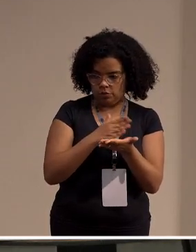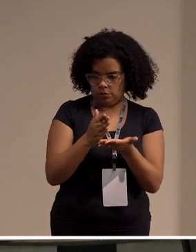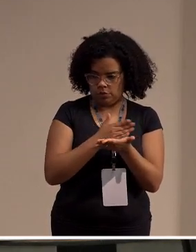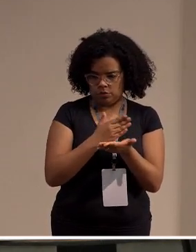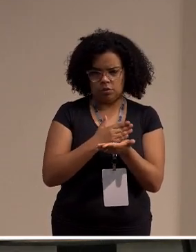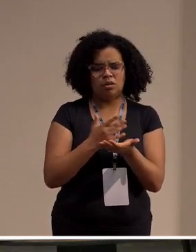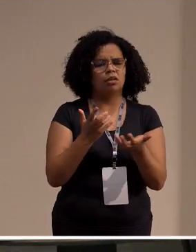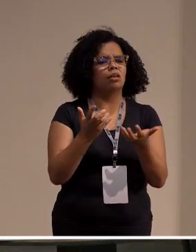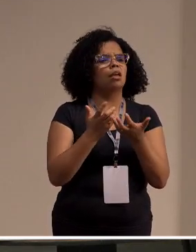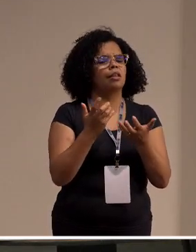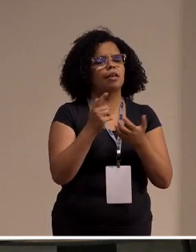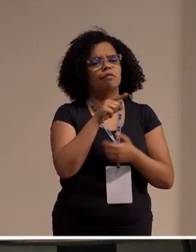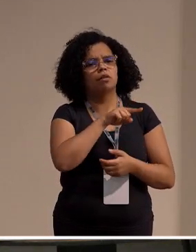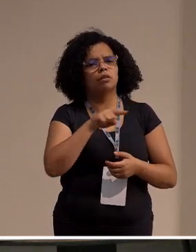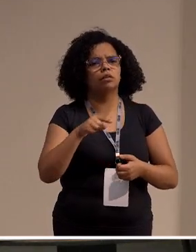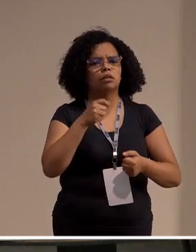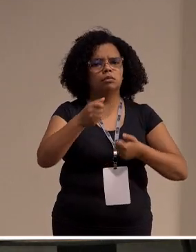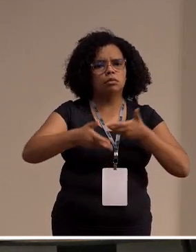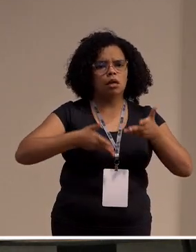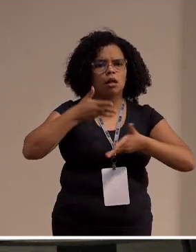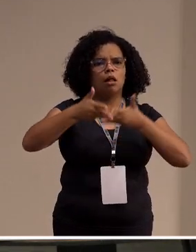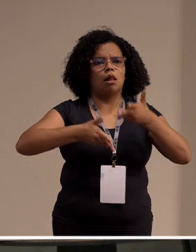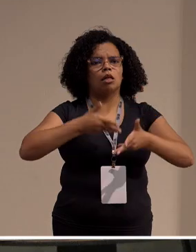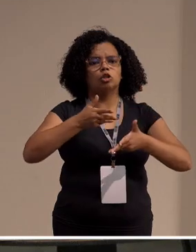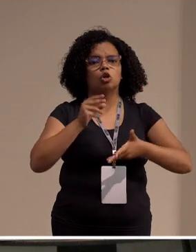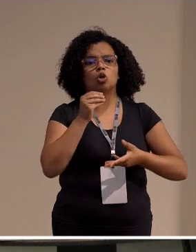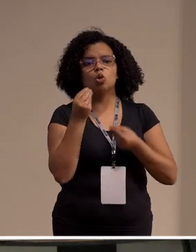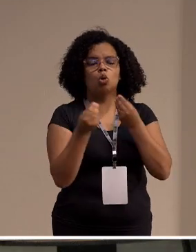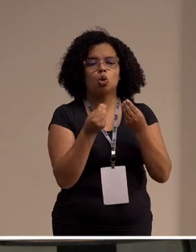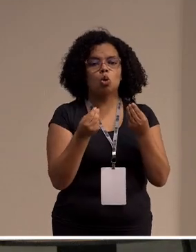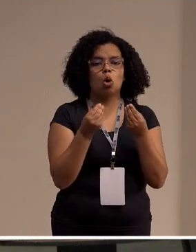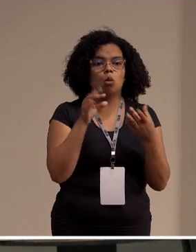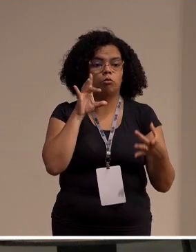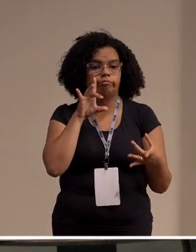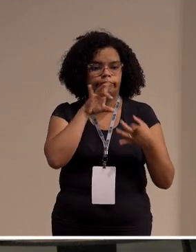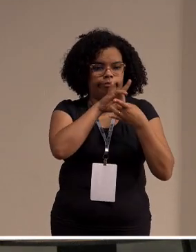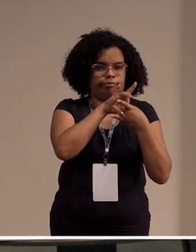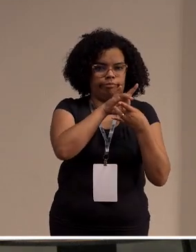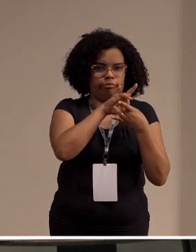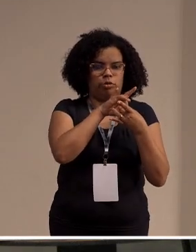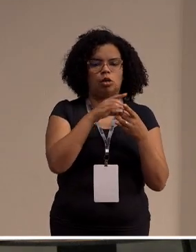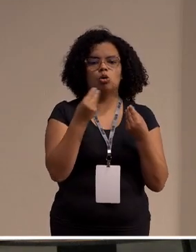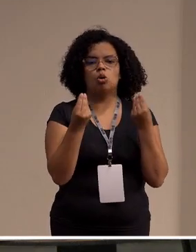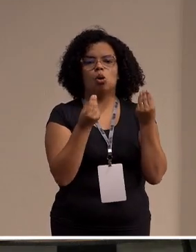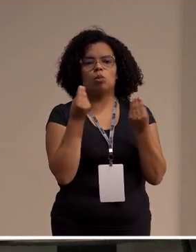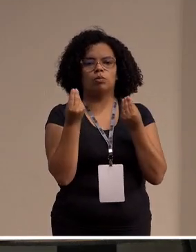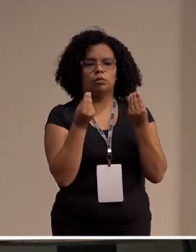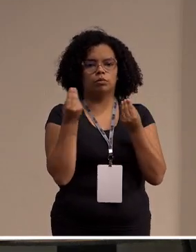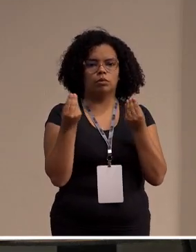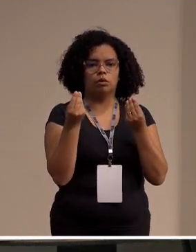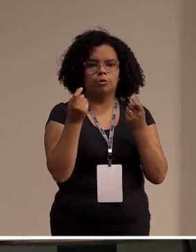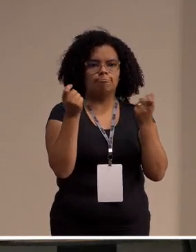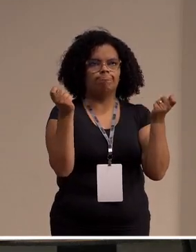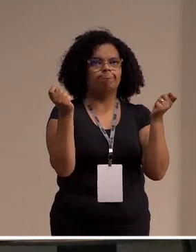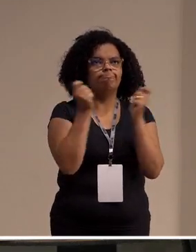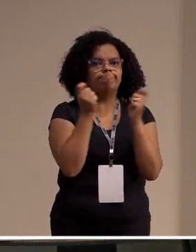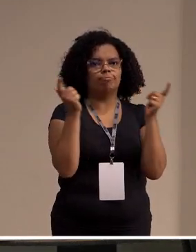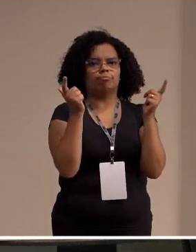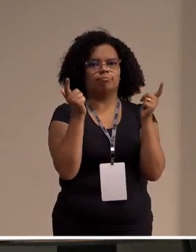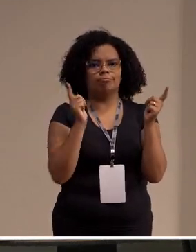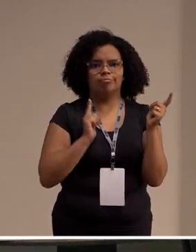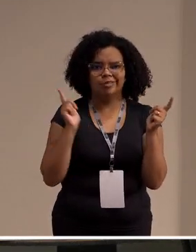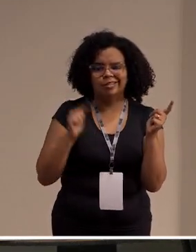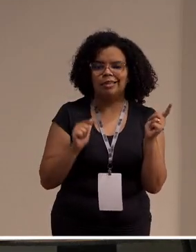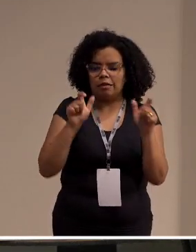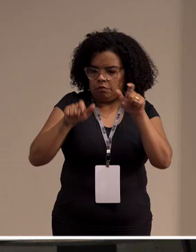que você me falasse um pouco sobre qual é a sua relação com essa tradição literária. Como foi o seu despertar para ela? Quem foram